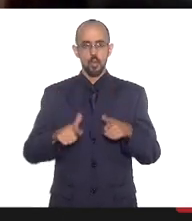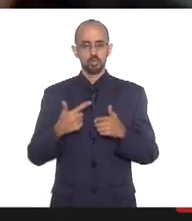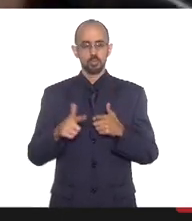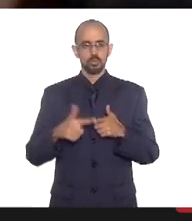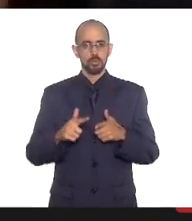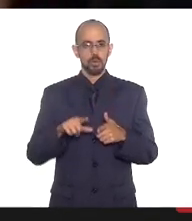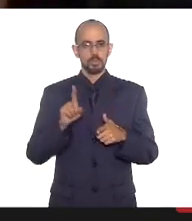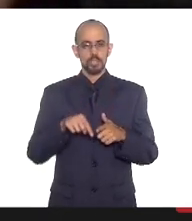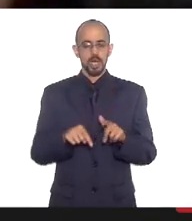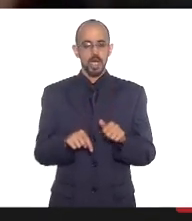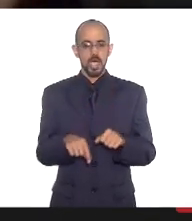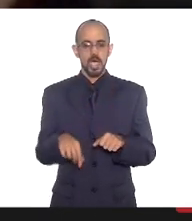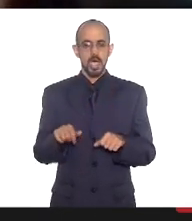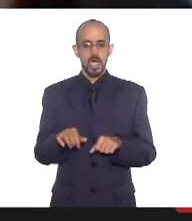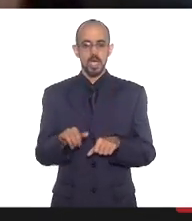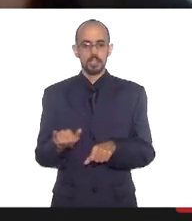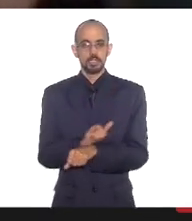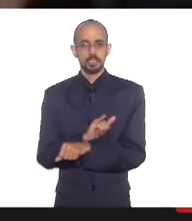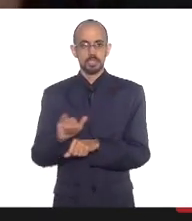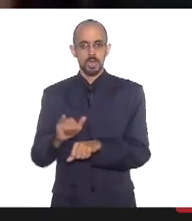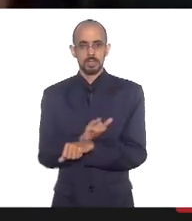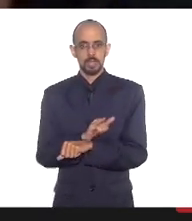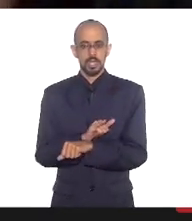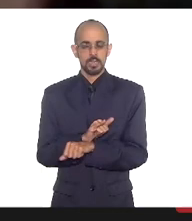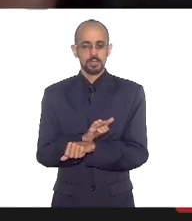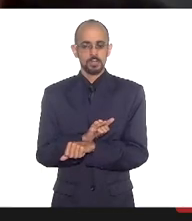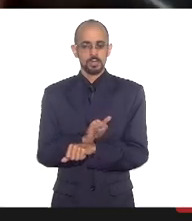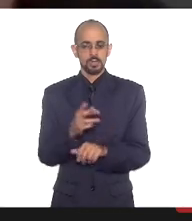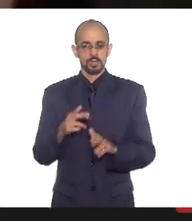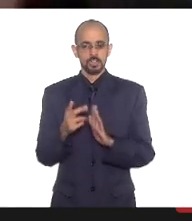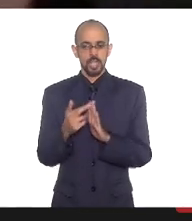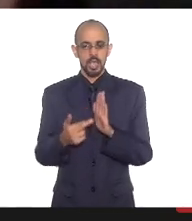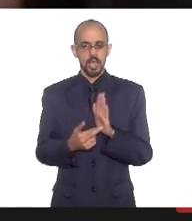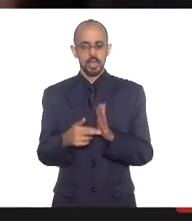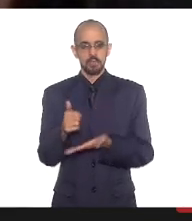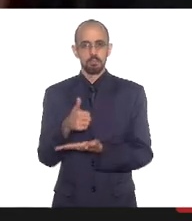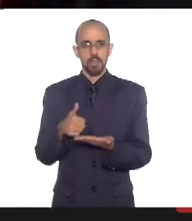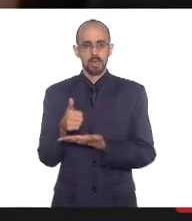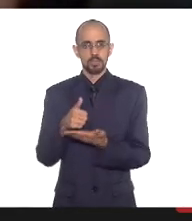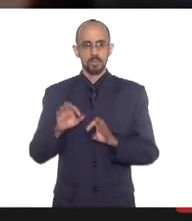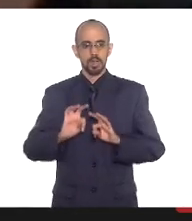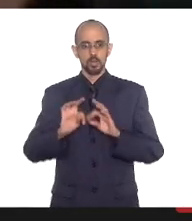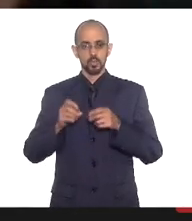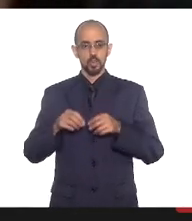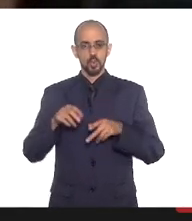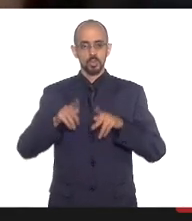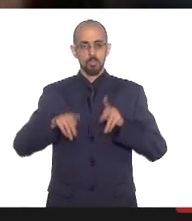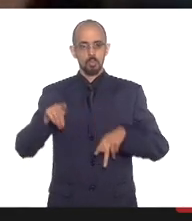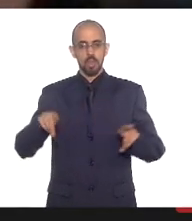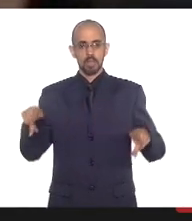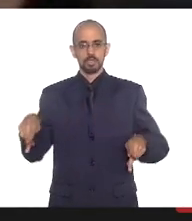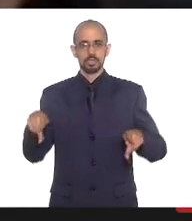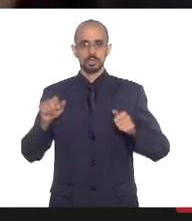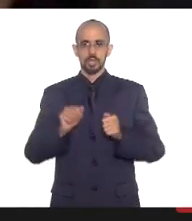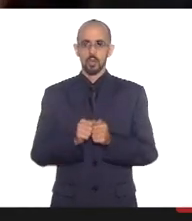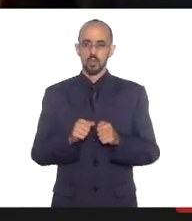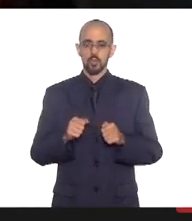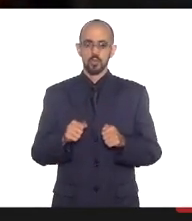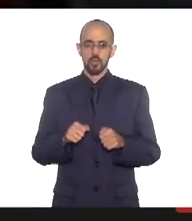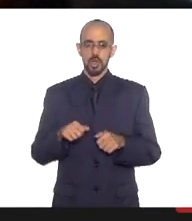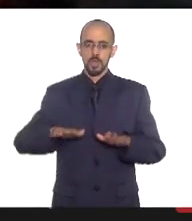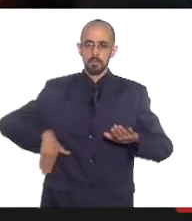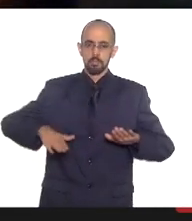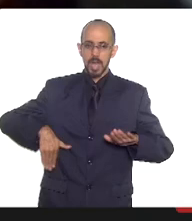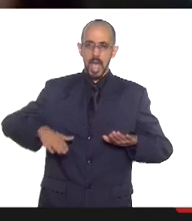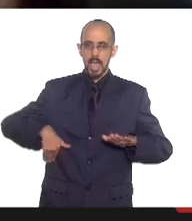questão é medidas de restrição básica para toda a população em termos de comércio em tempos de incubação de praia